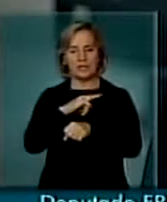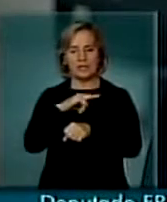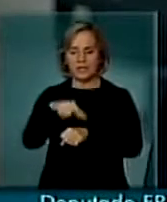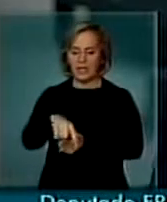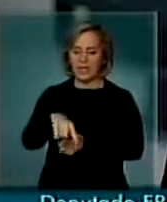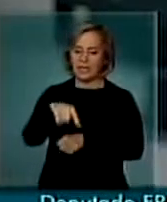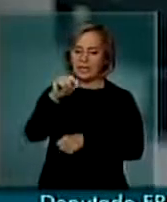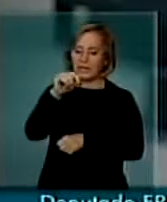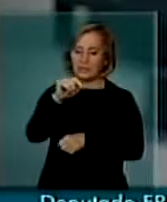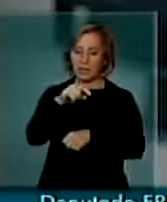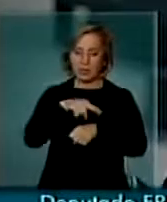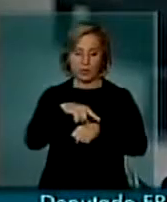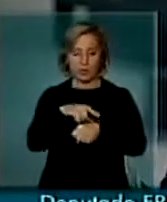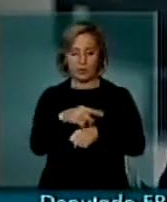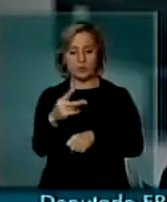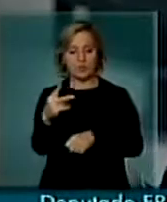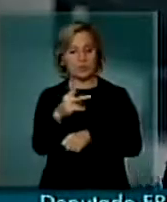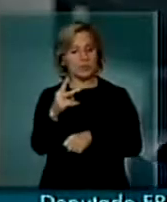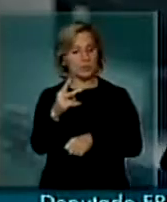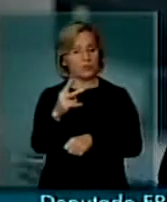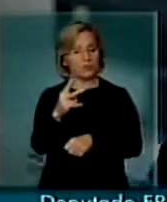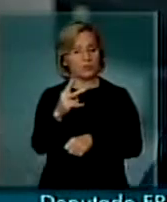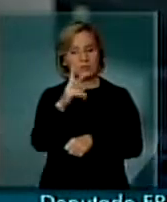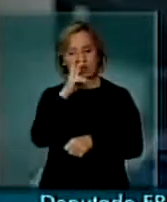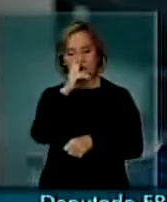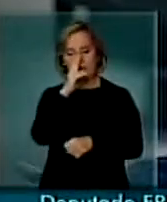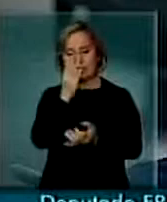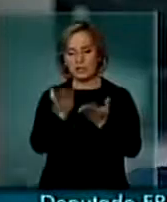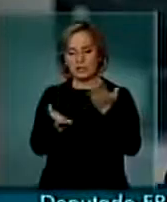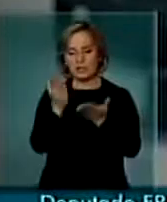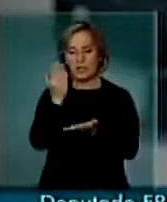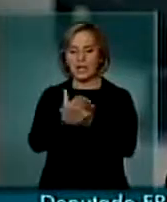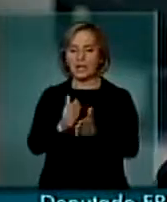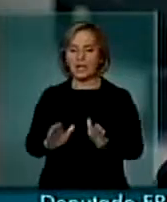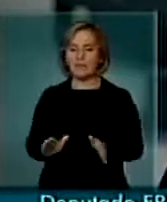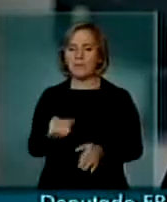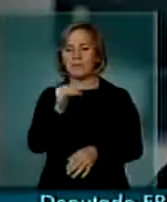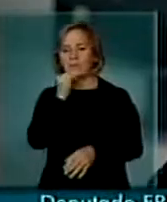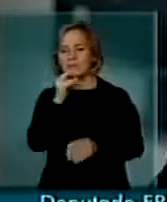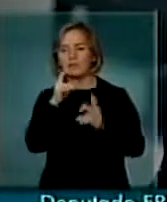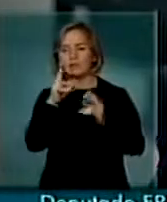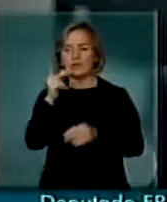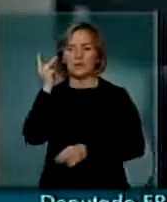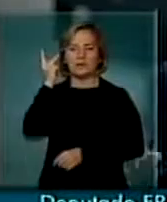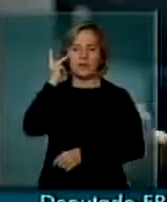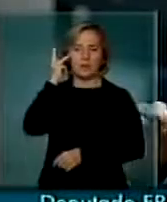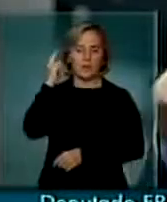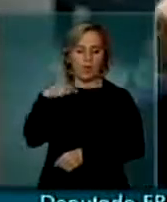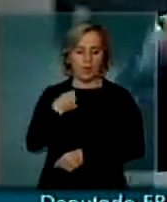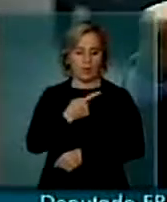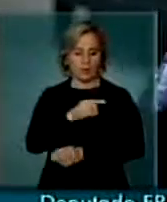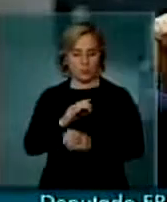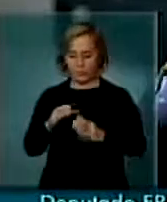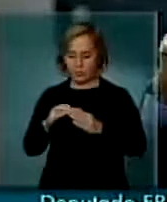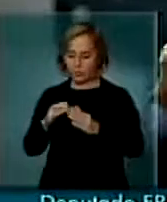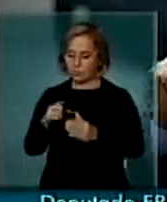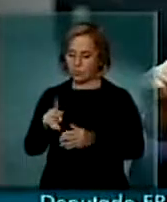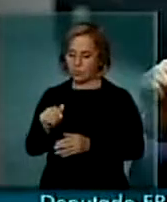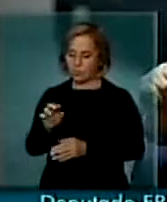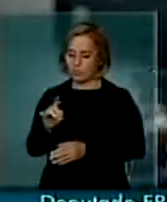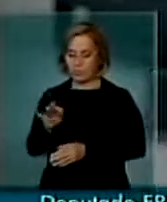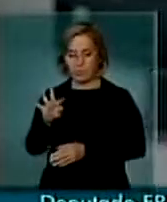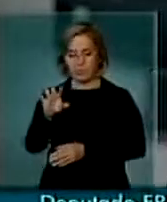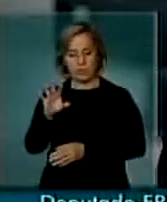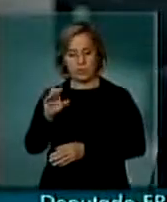2 turnos e que permite situações como a de São Paulo, que o nosso partido, sem passar